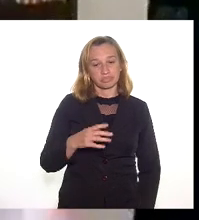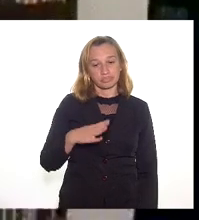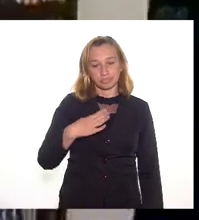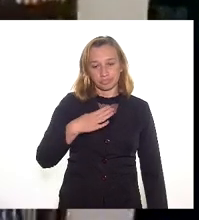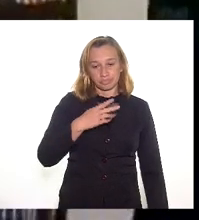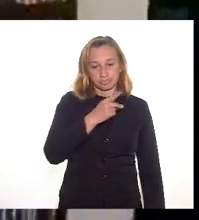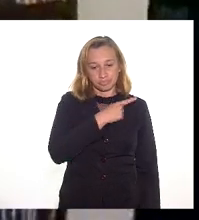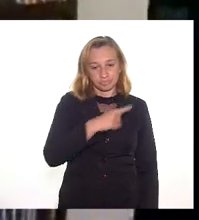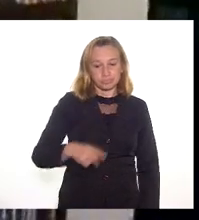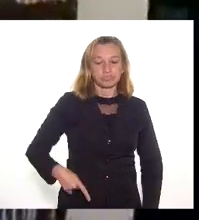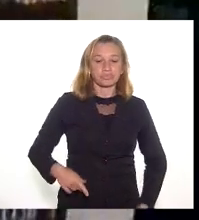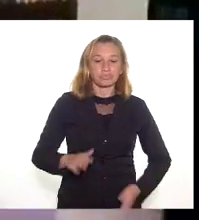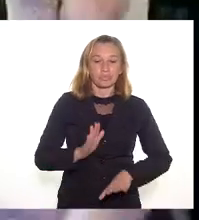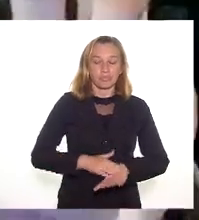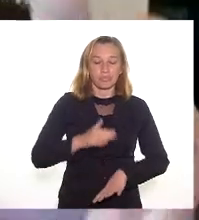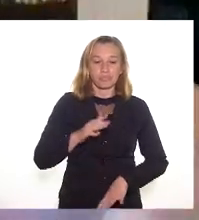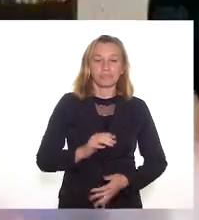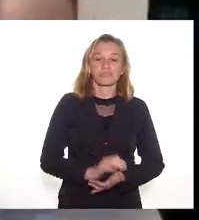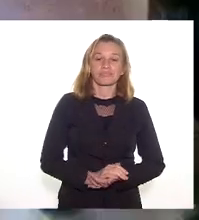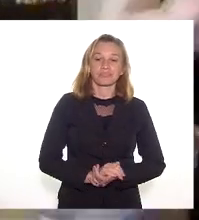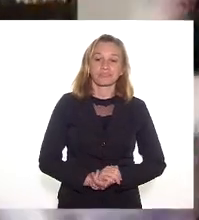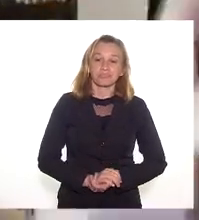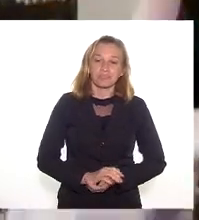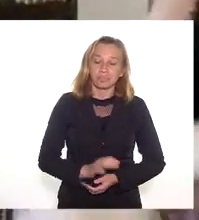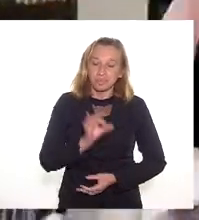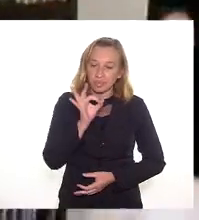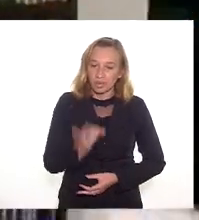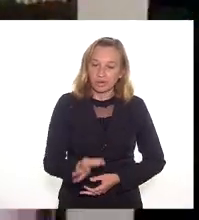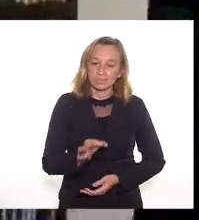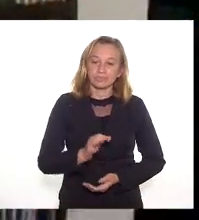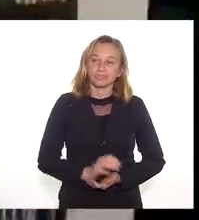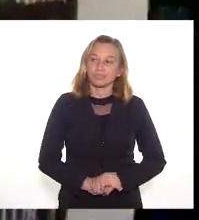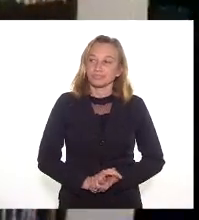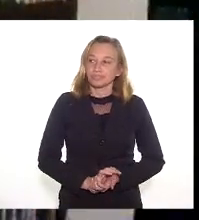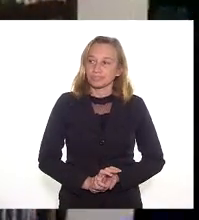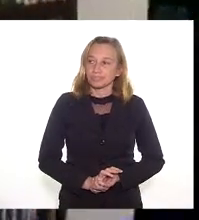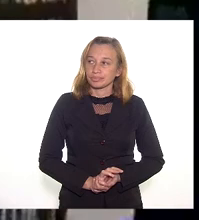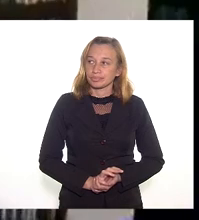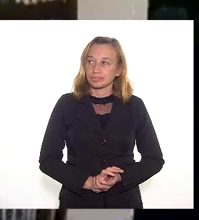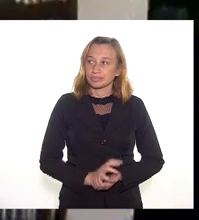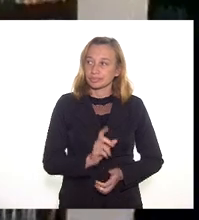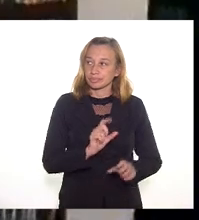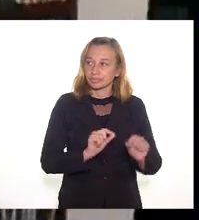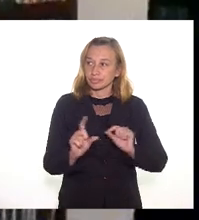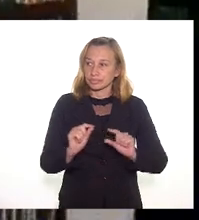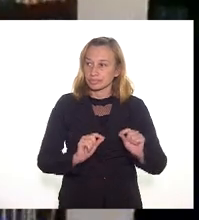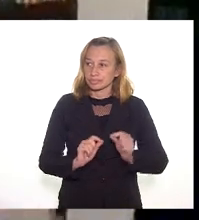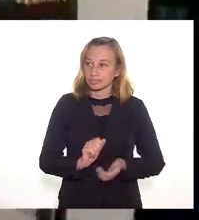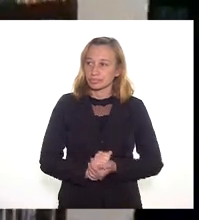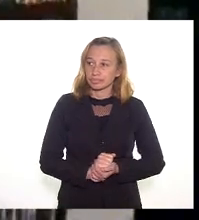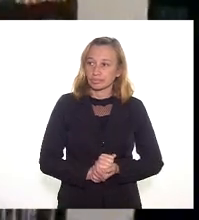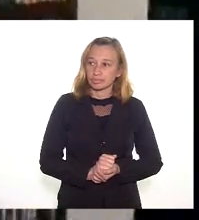sensato por mais correta que sejam decisões do congresso